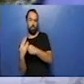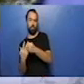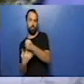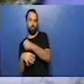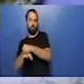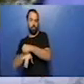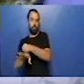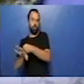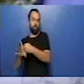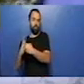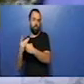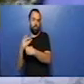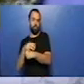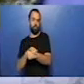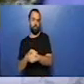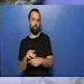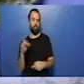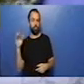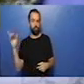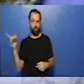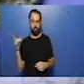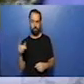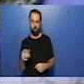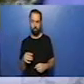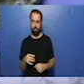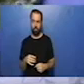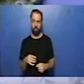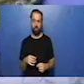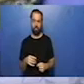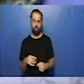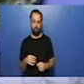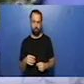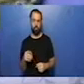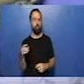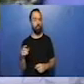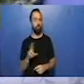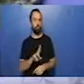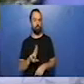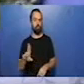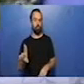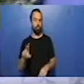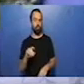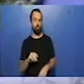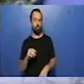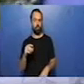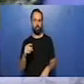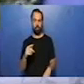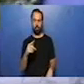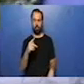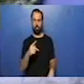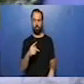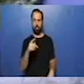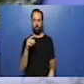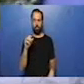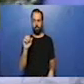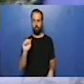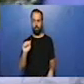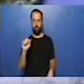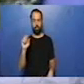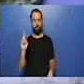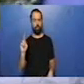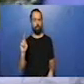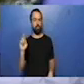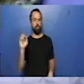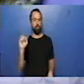célula. Esse é um paramécio, uma célula complexa, com várias funções que eu vou falar daqui a pouco. Então,